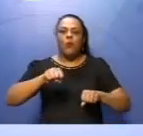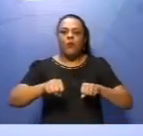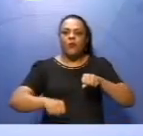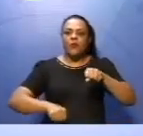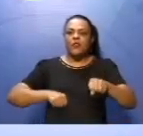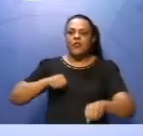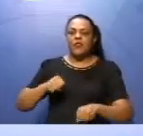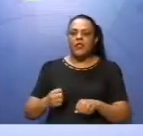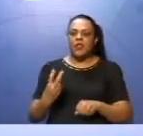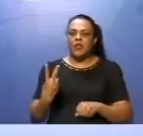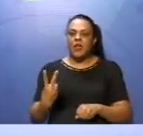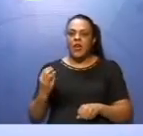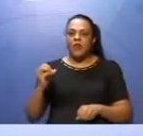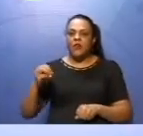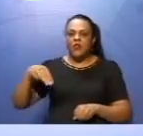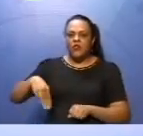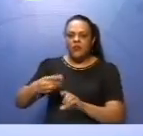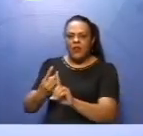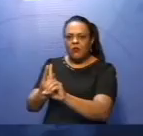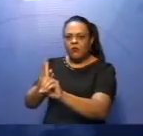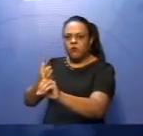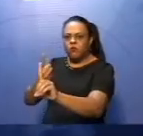de distância de uma outra pessoa.